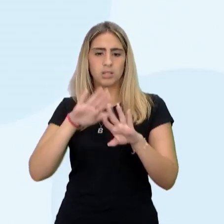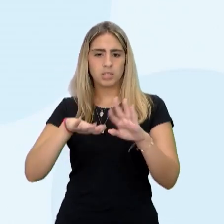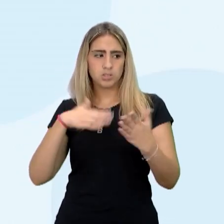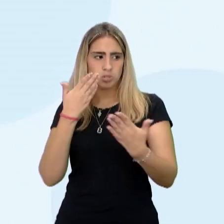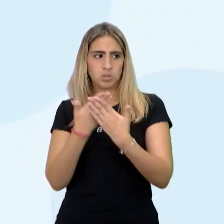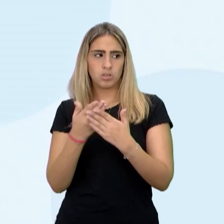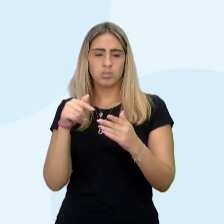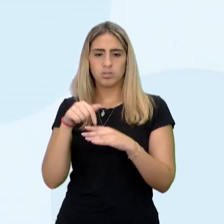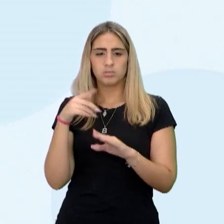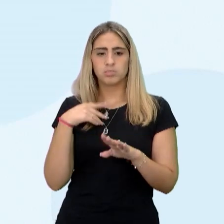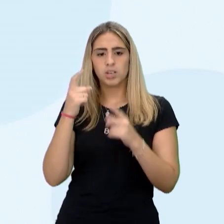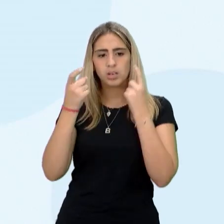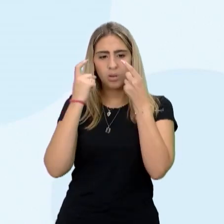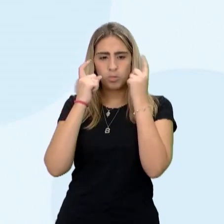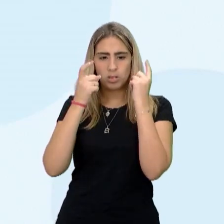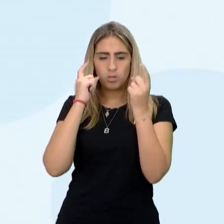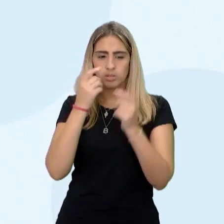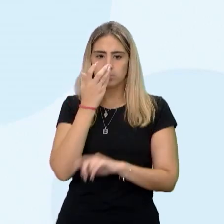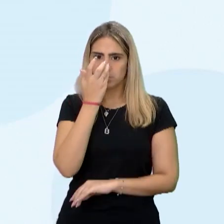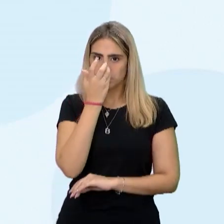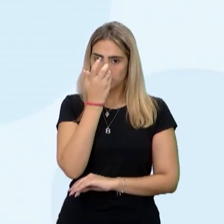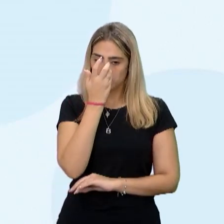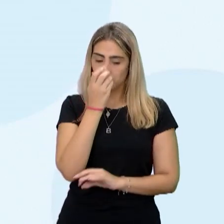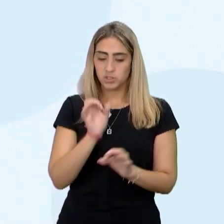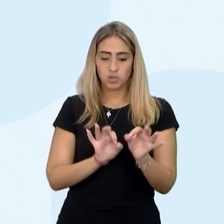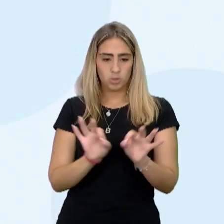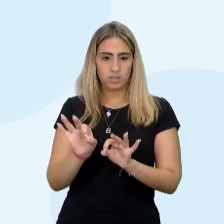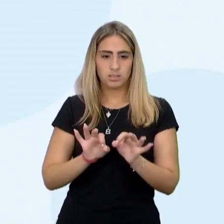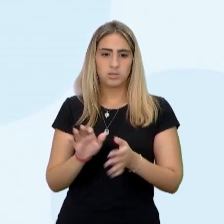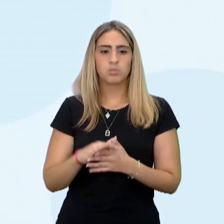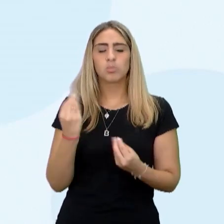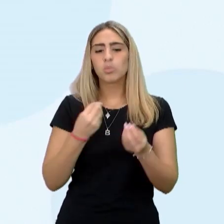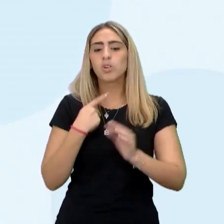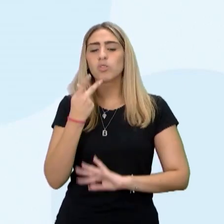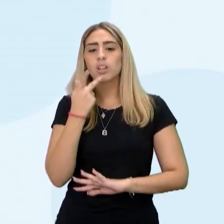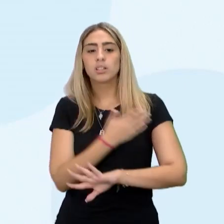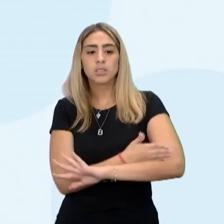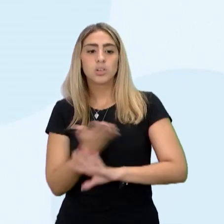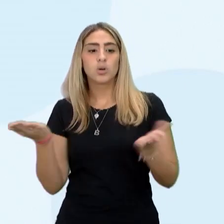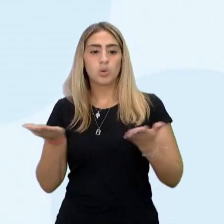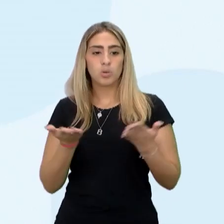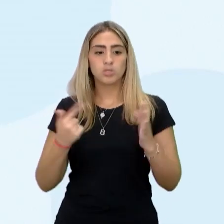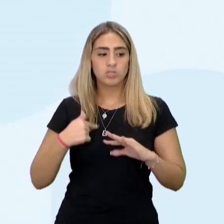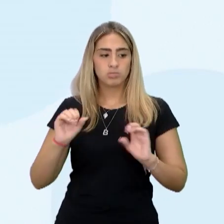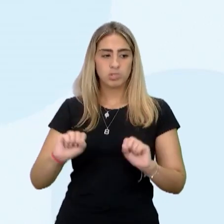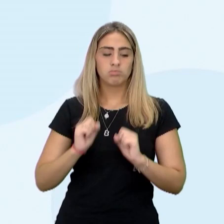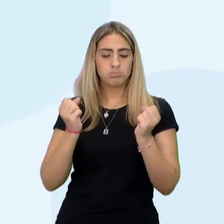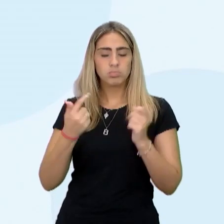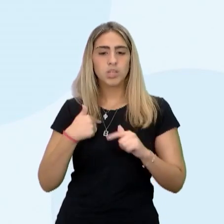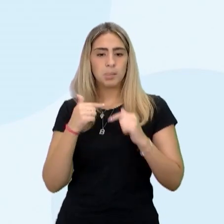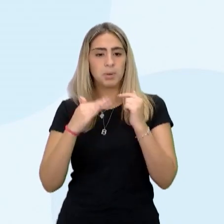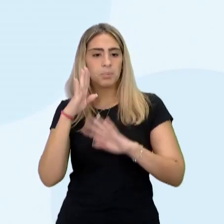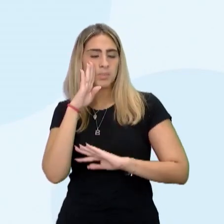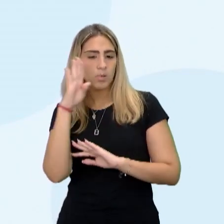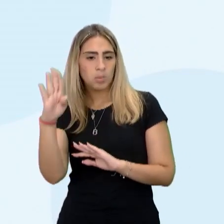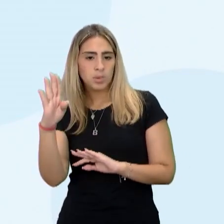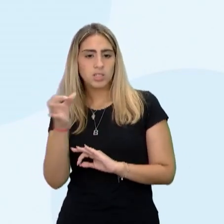de alinhamento. Então, como eu falei no início, mas vou reforçar aqui, hoje a gente vai trabalhar principalmente aí com os